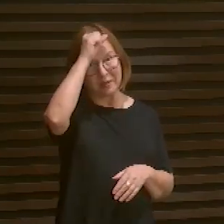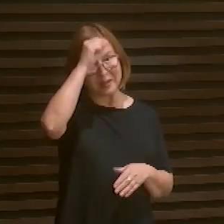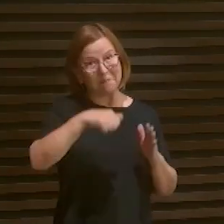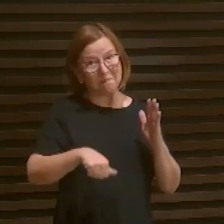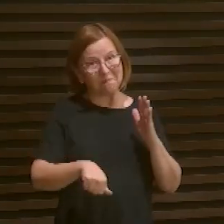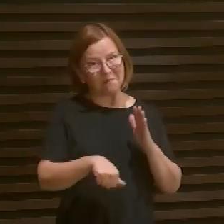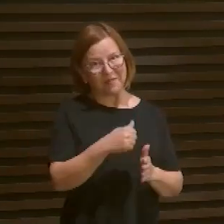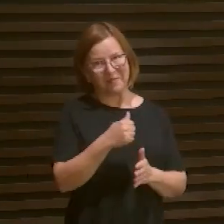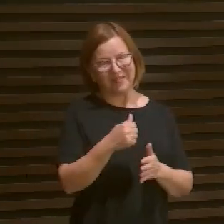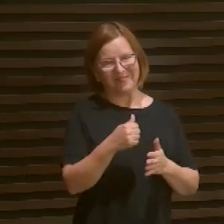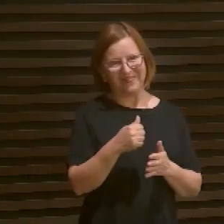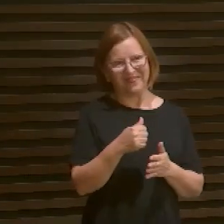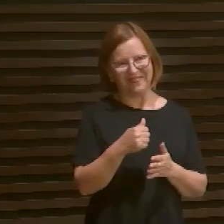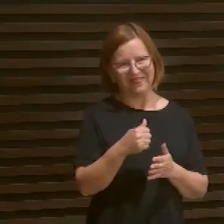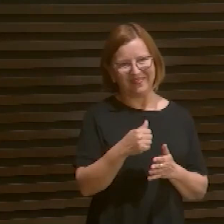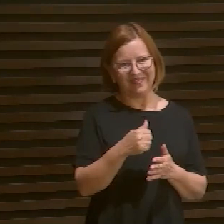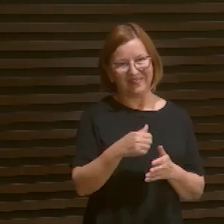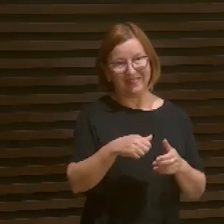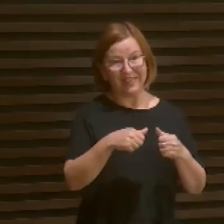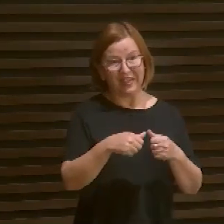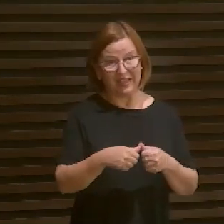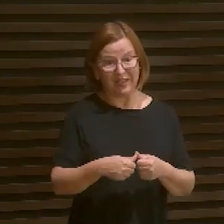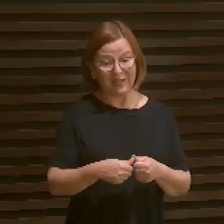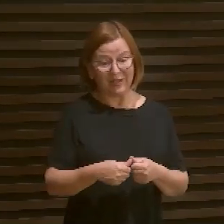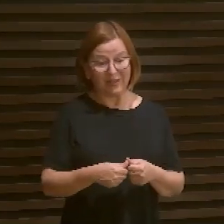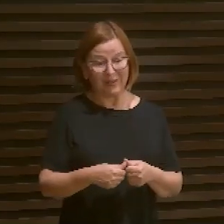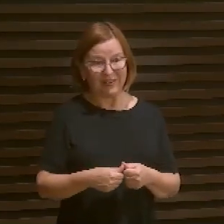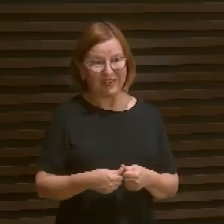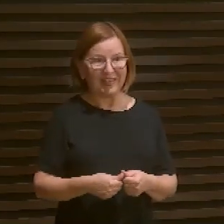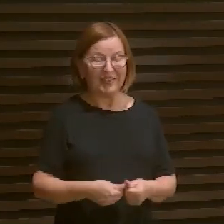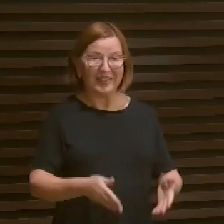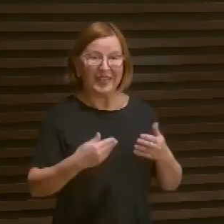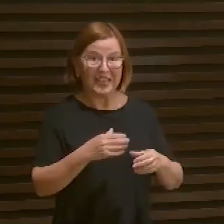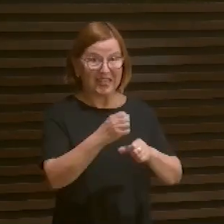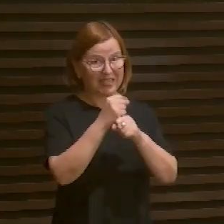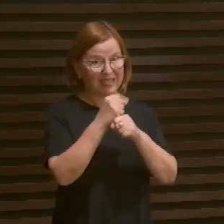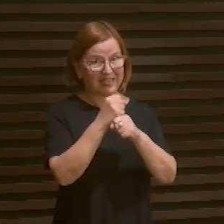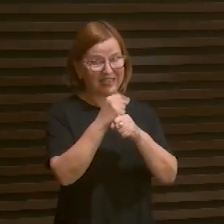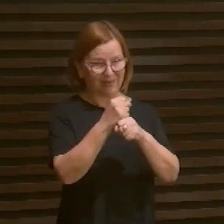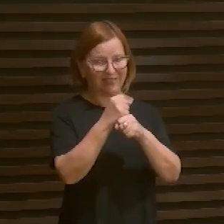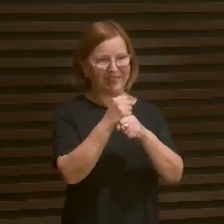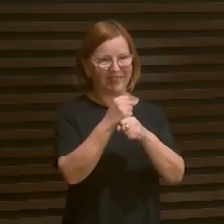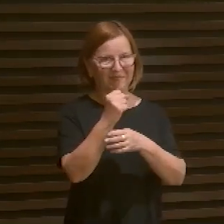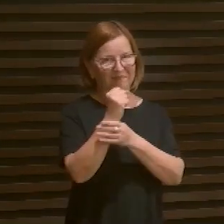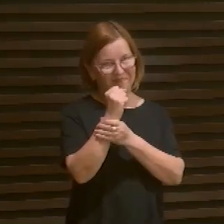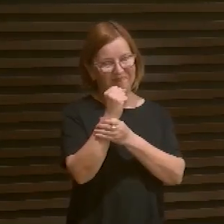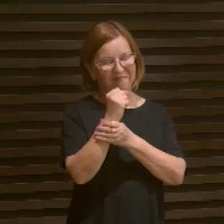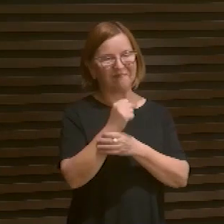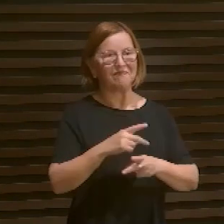primeiro. E isso trouxe segurança. Aquilo que nós